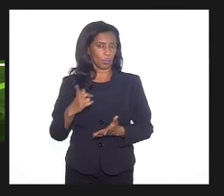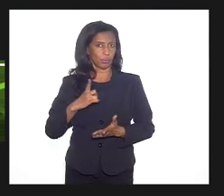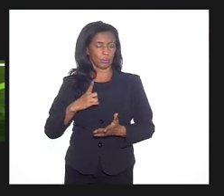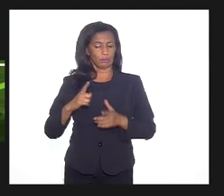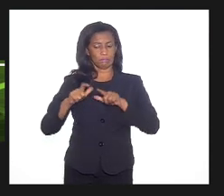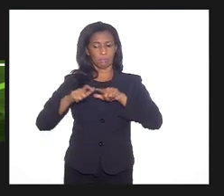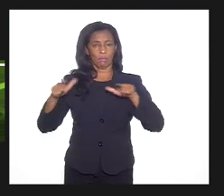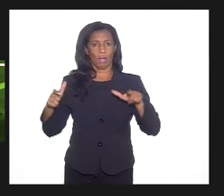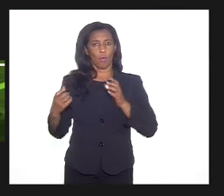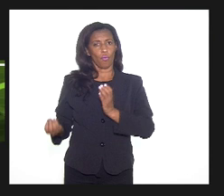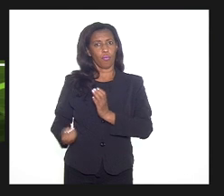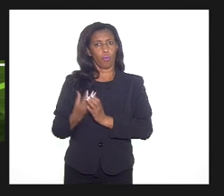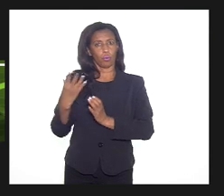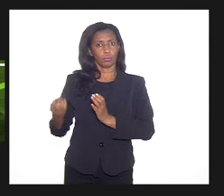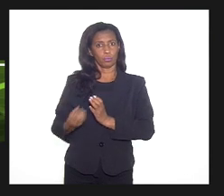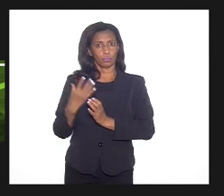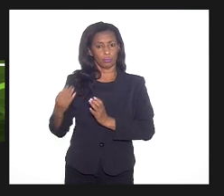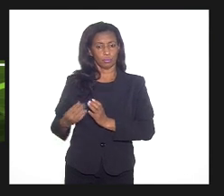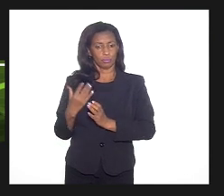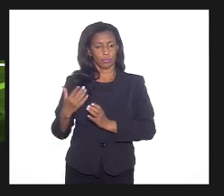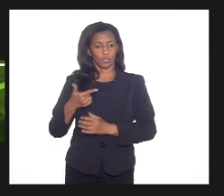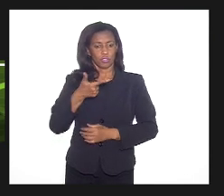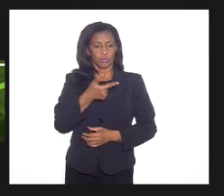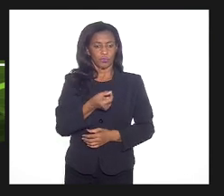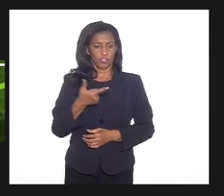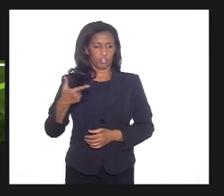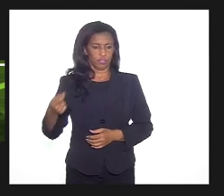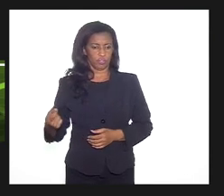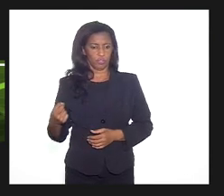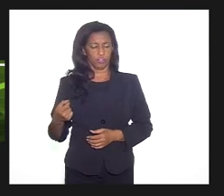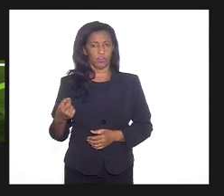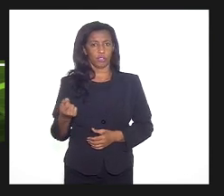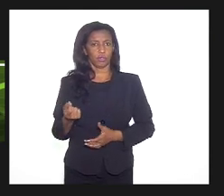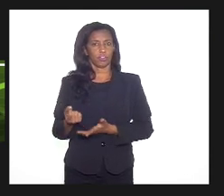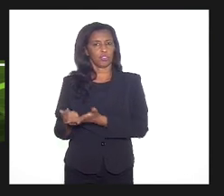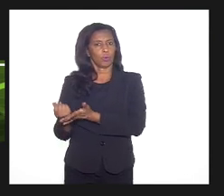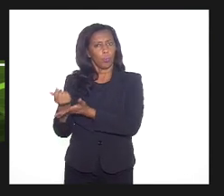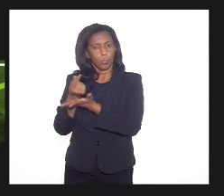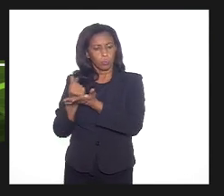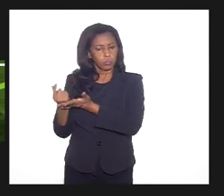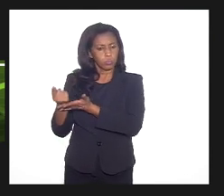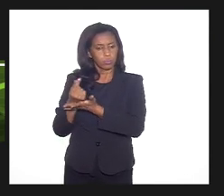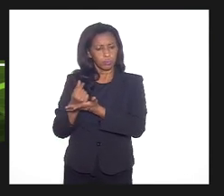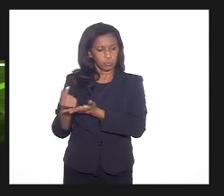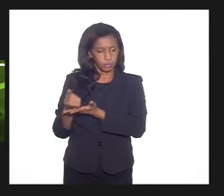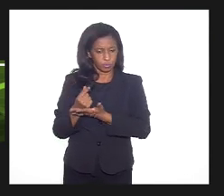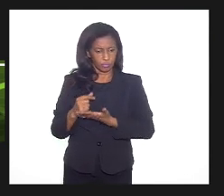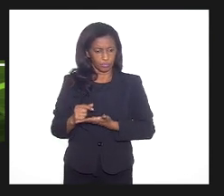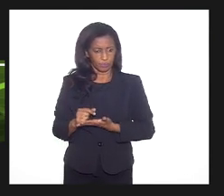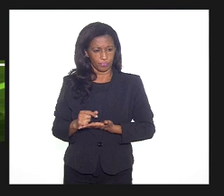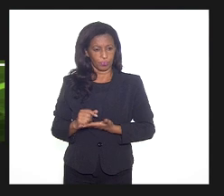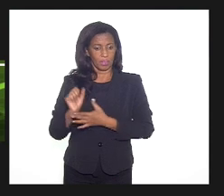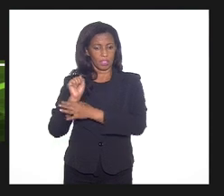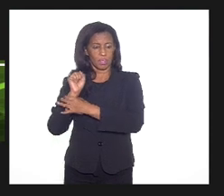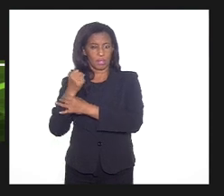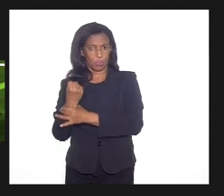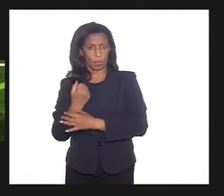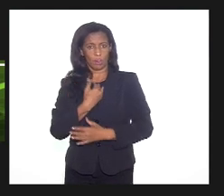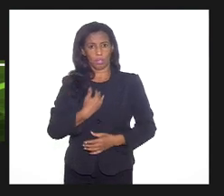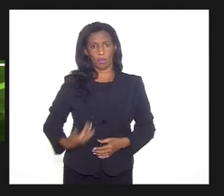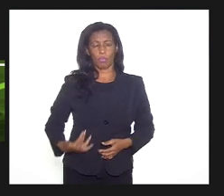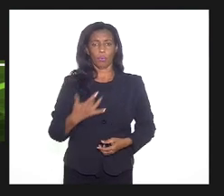maior volume, né? Aqui é 2020, de recursos em segurança